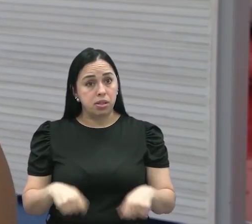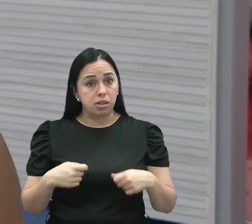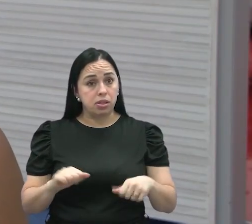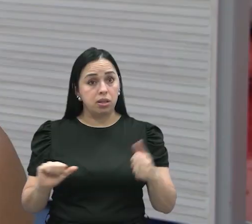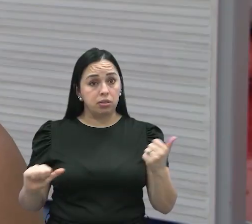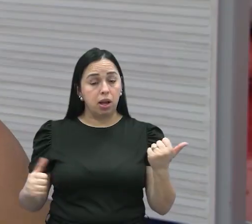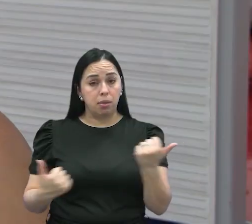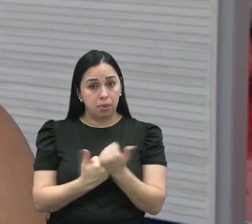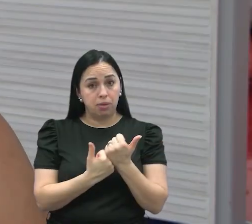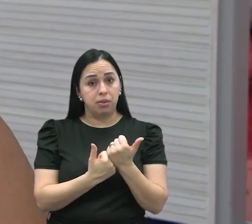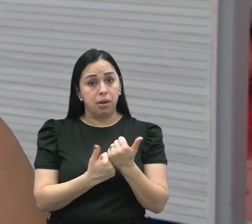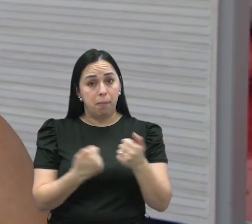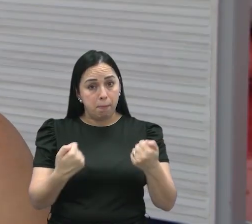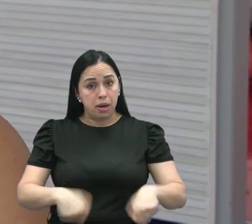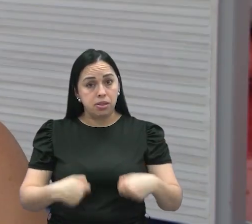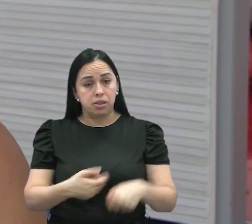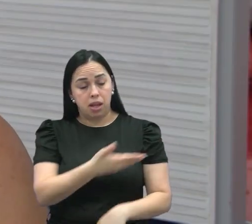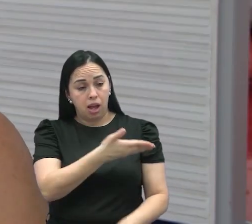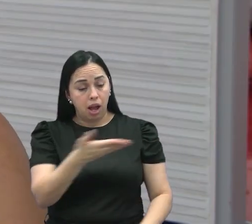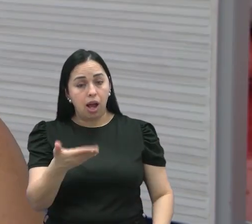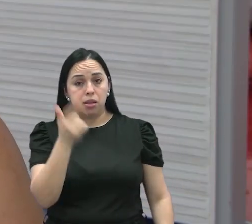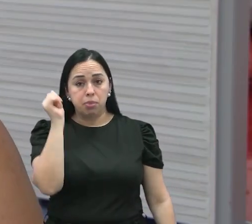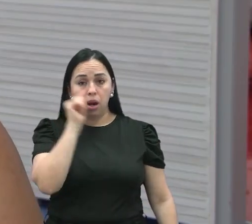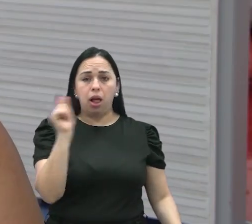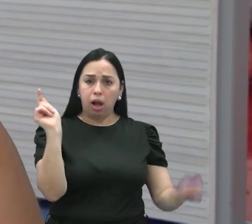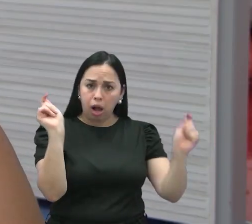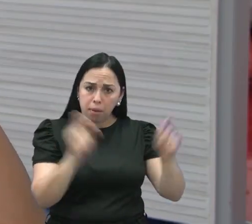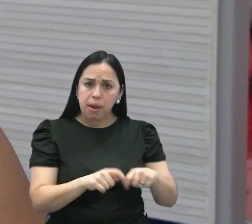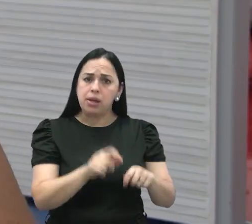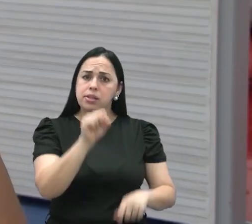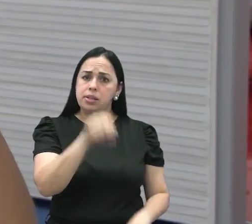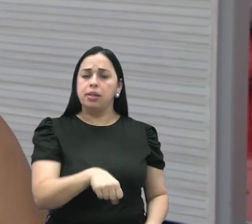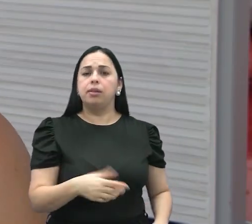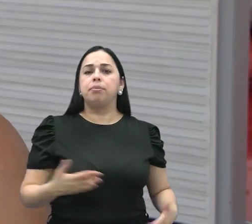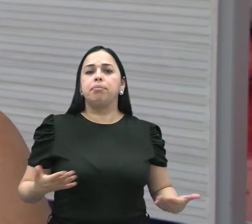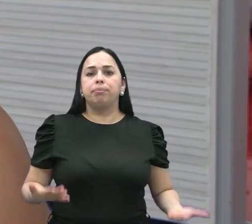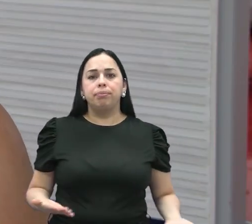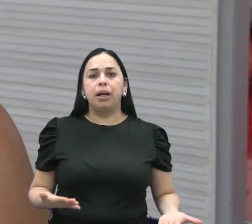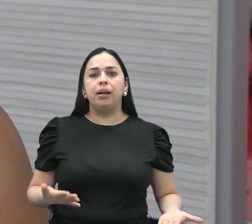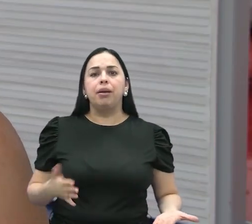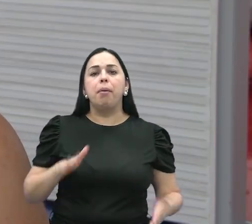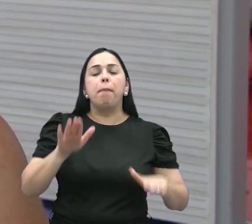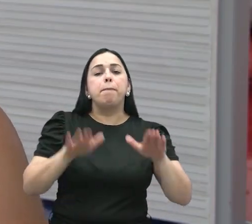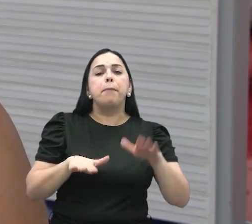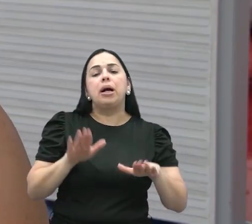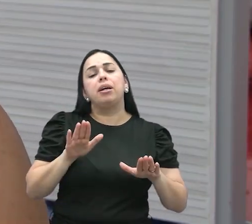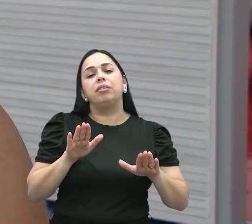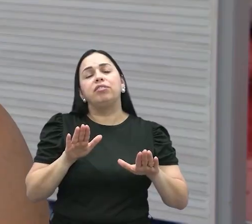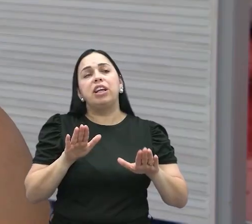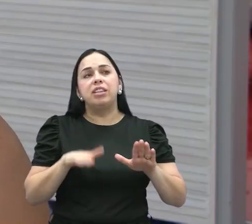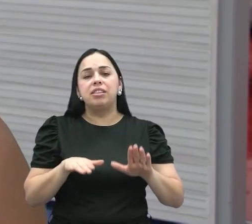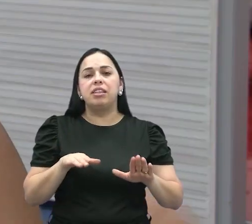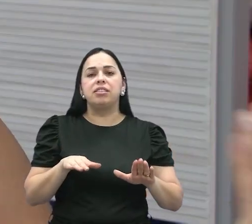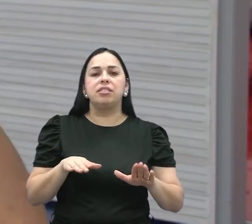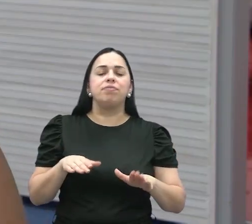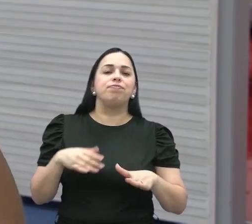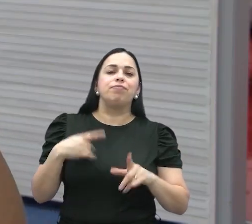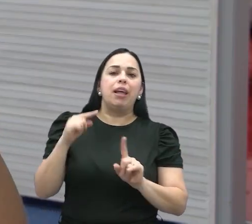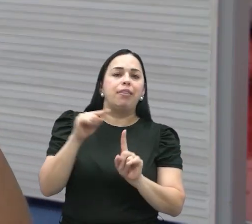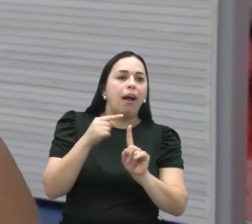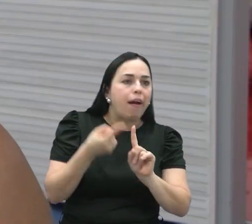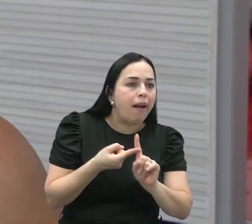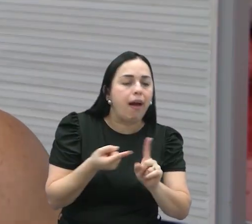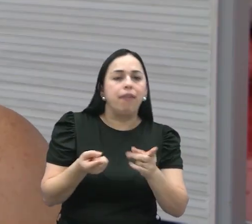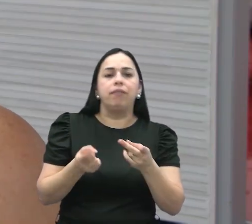precisam, queira ou não, do amparo. Elas são competentes, mas, por exemplo, a questão da maternidade às vezes